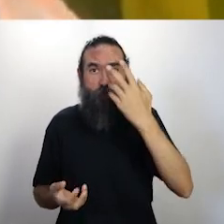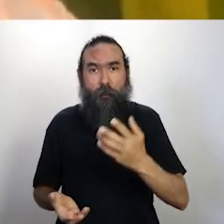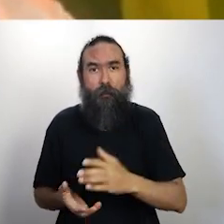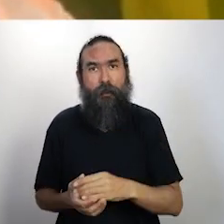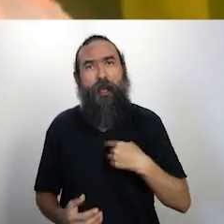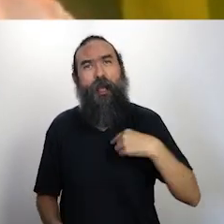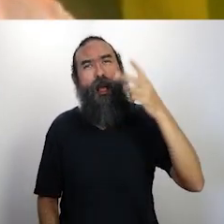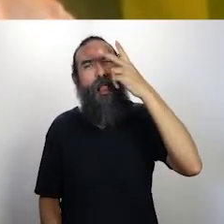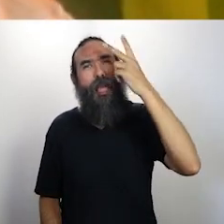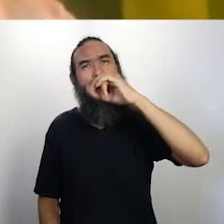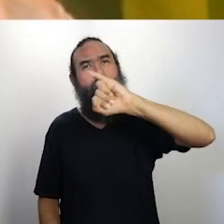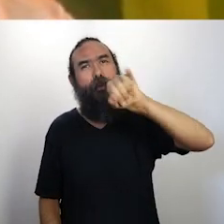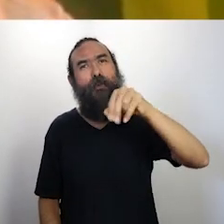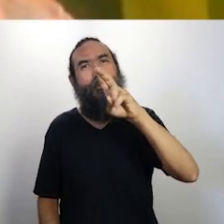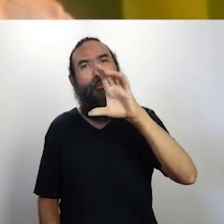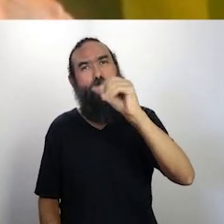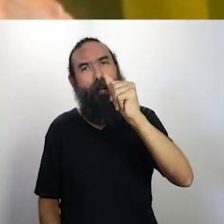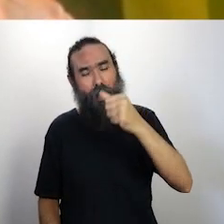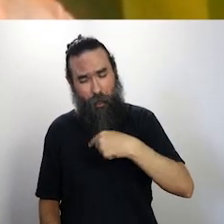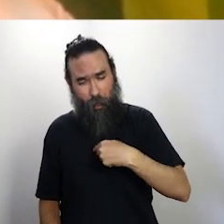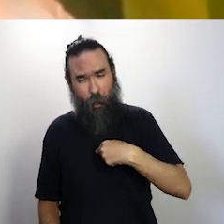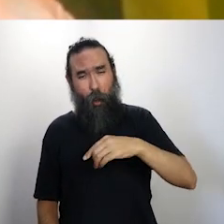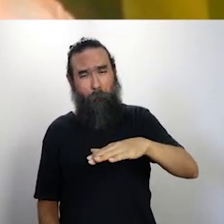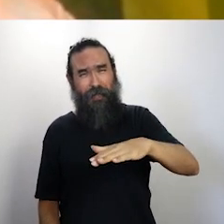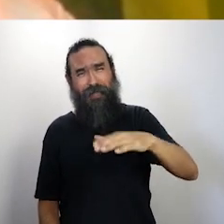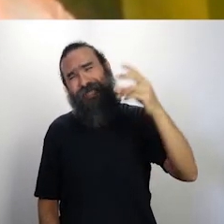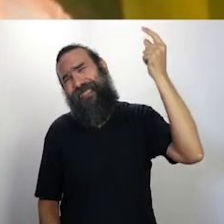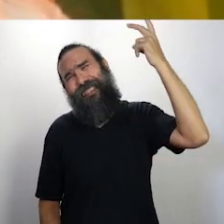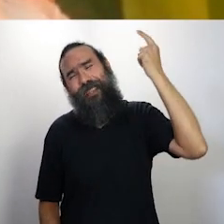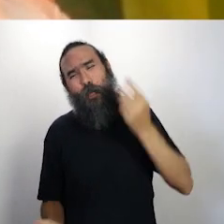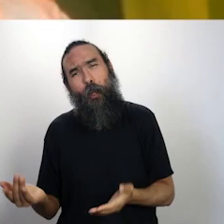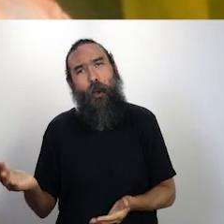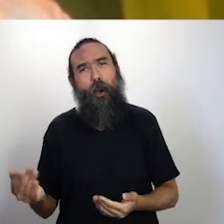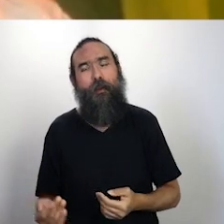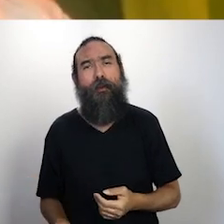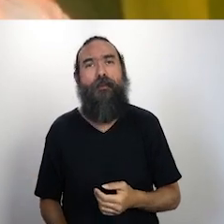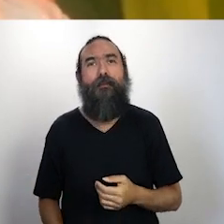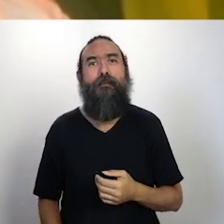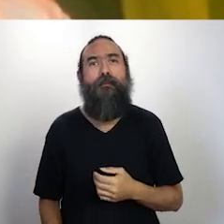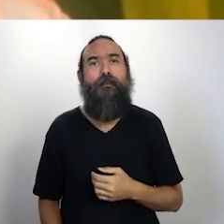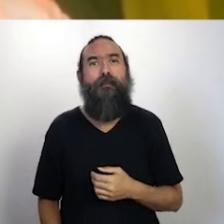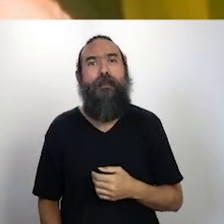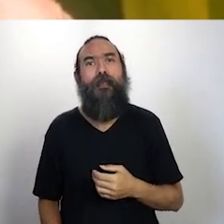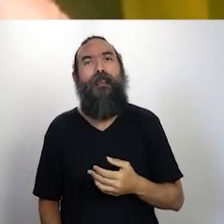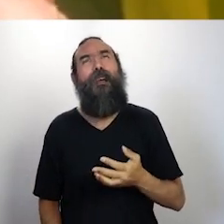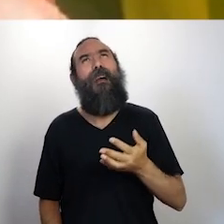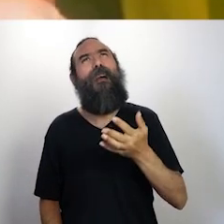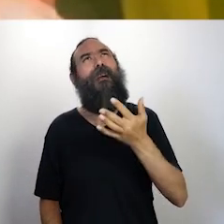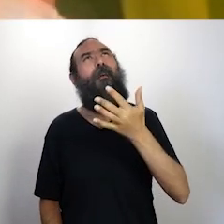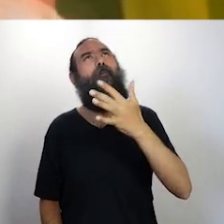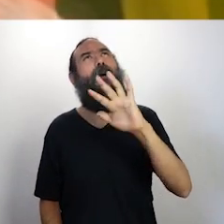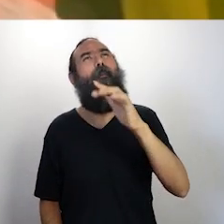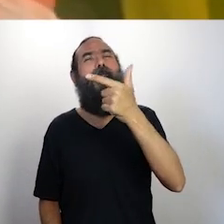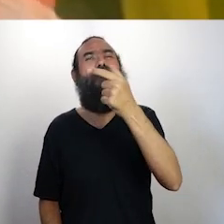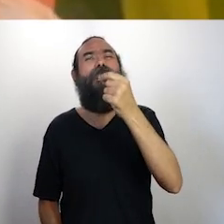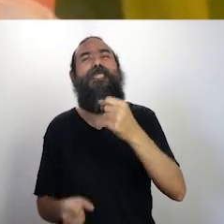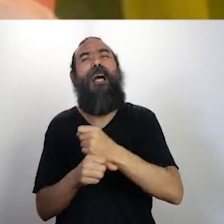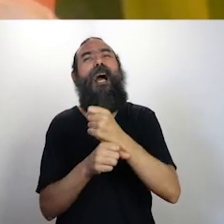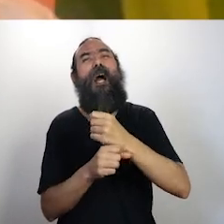secretário executivo lá no ministério a gente fez uma reunião menina assim porque faz 20 anos isso